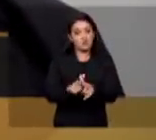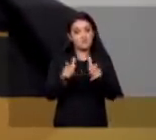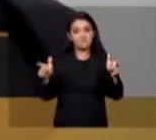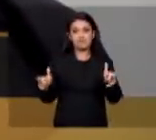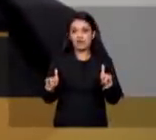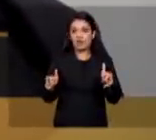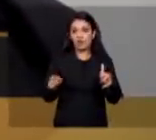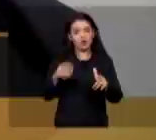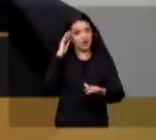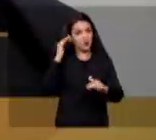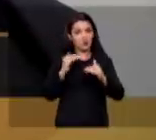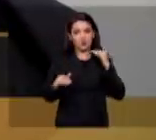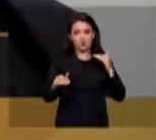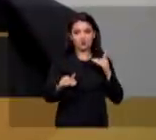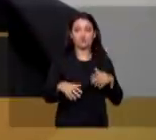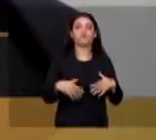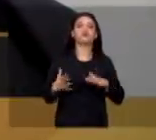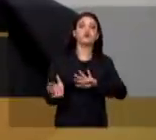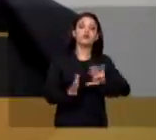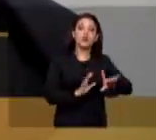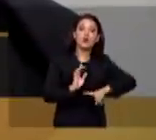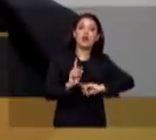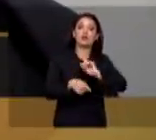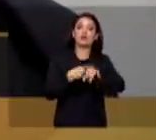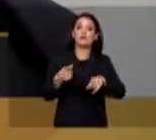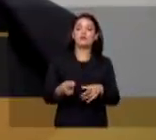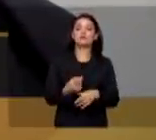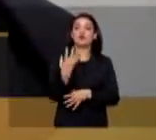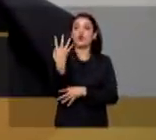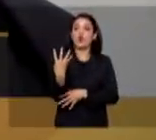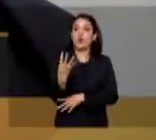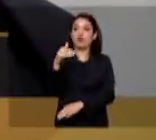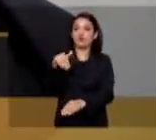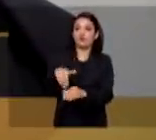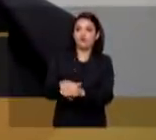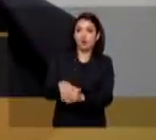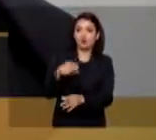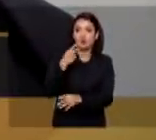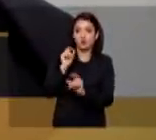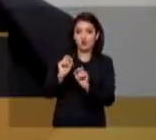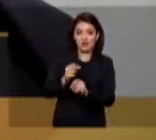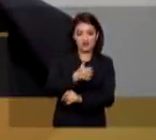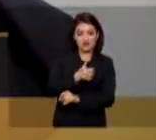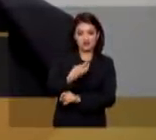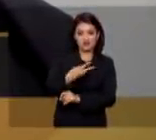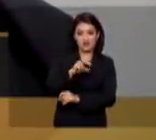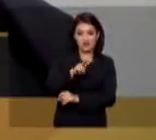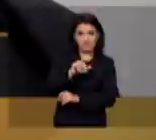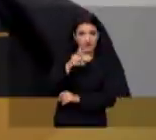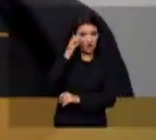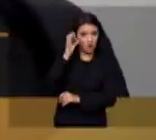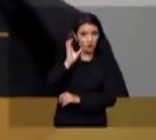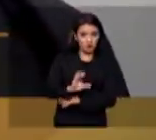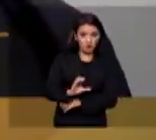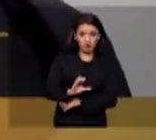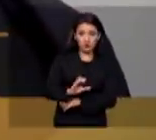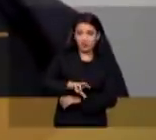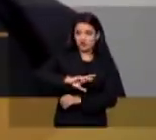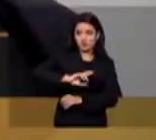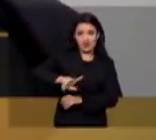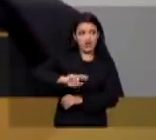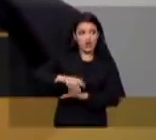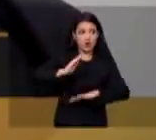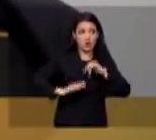turma decidiu, por maioria de 4 votos, que o reconhecimento da incompetência da 13ª Vara Federal, nos termos da